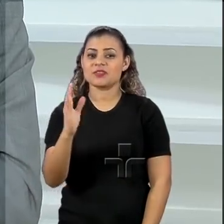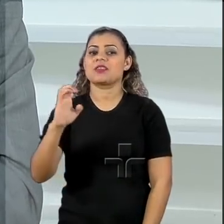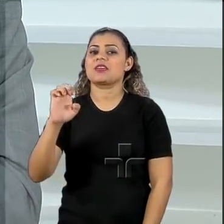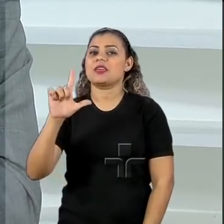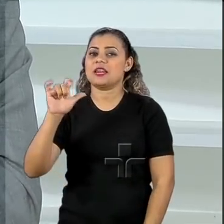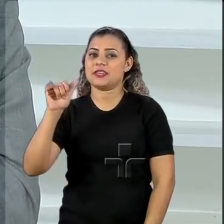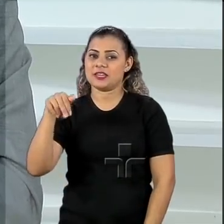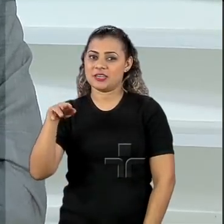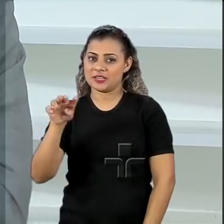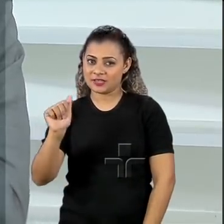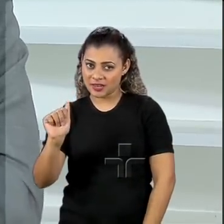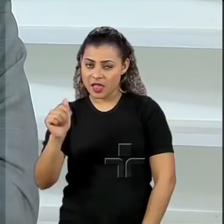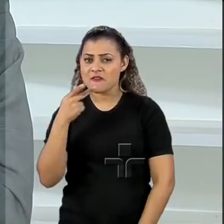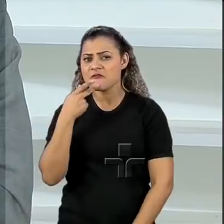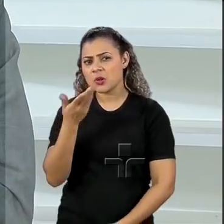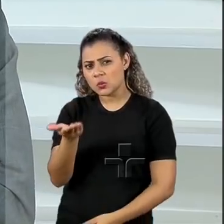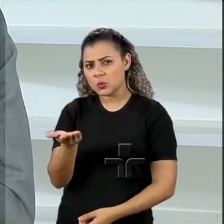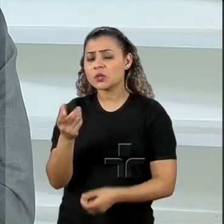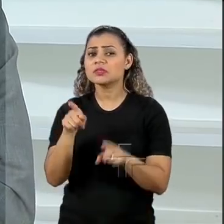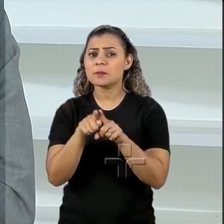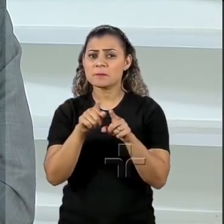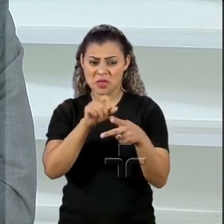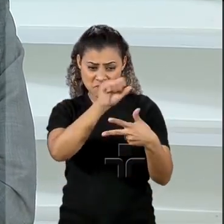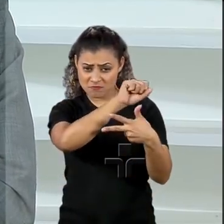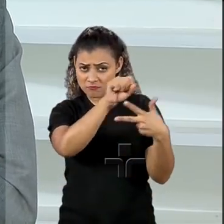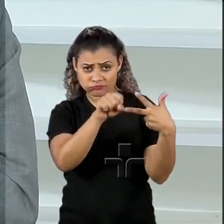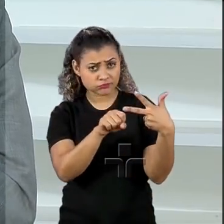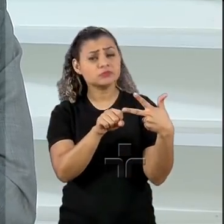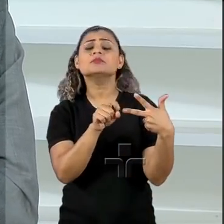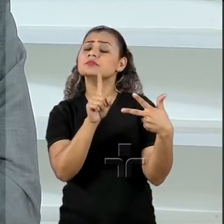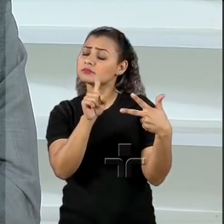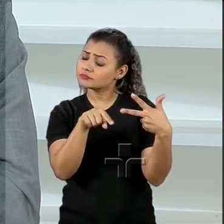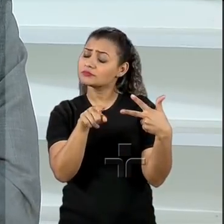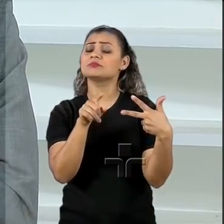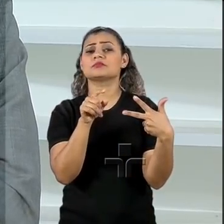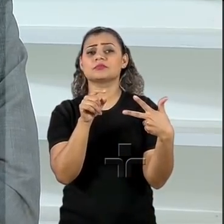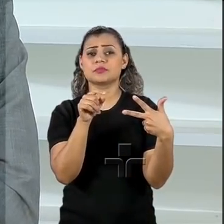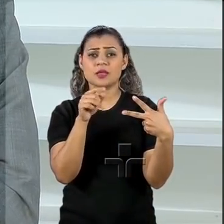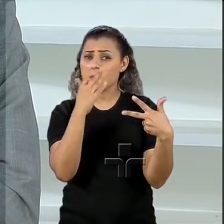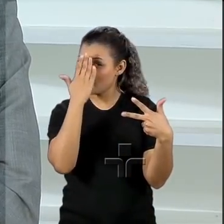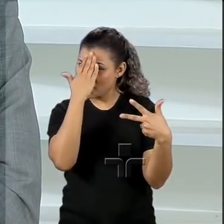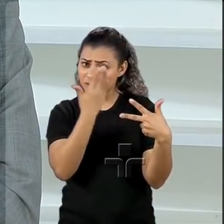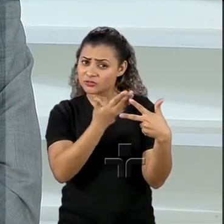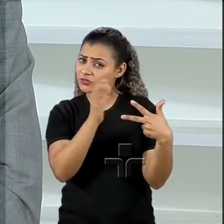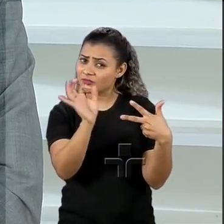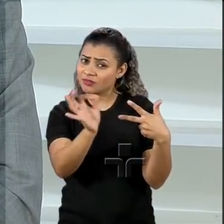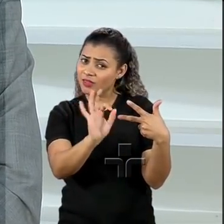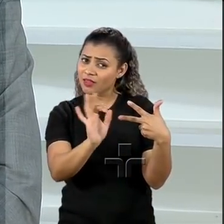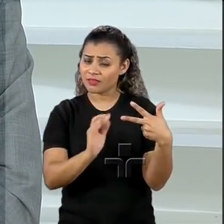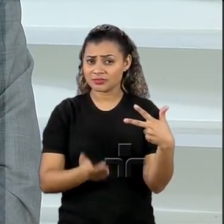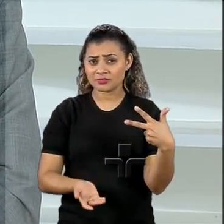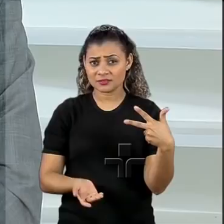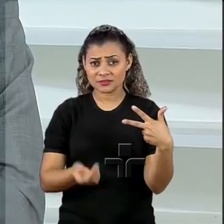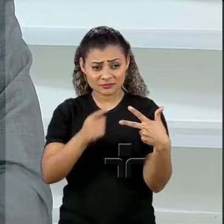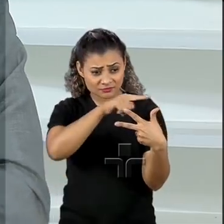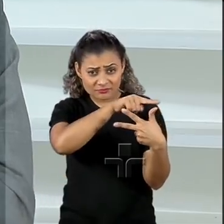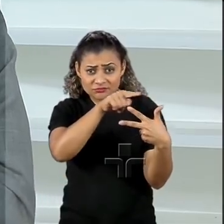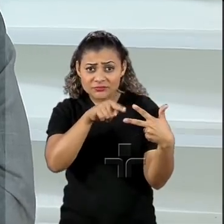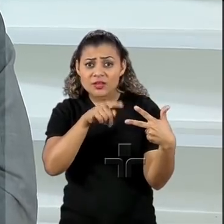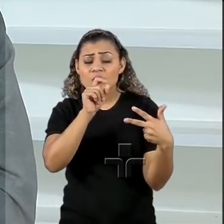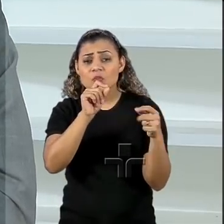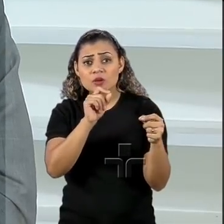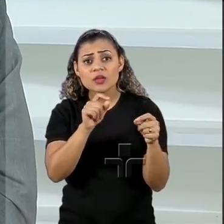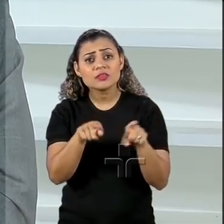não só do Supremo, mas dos demais poderes, né? Então, é um legislativo que deveria ser o palco das discussões das